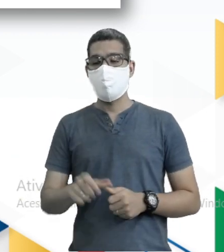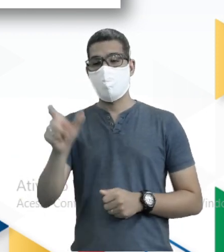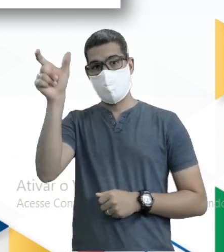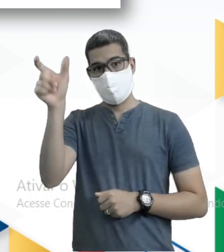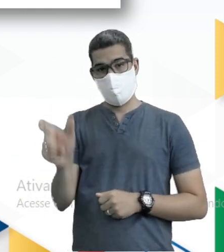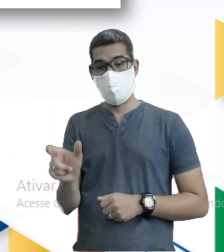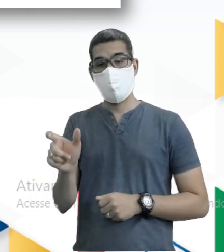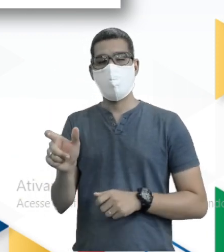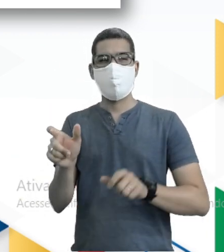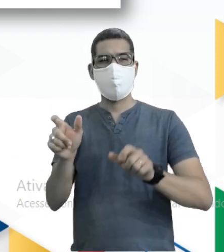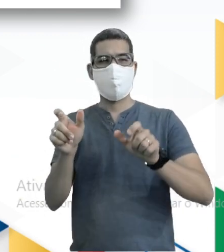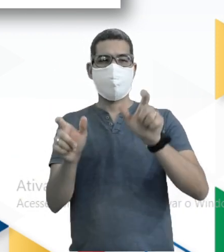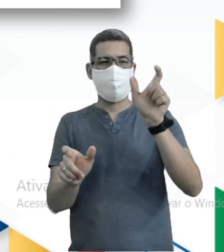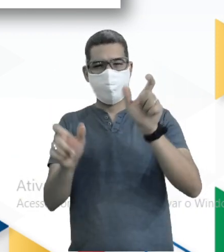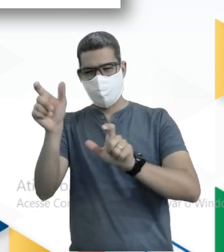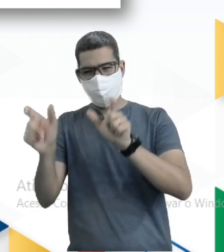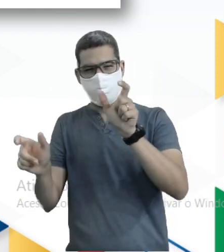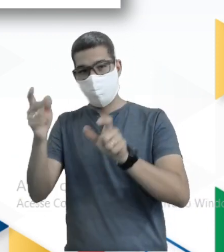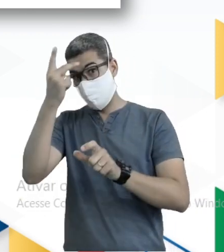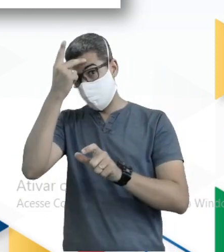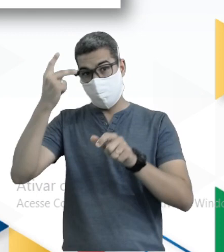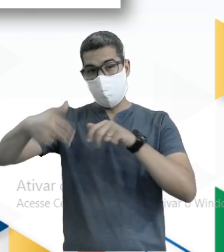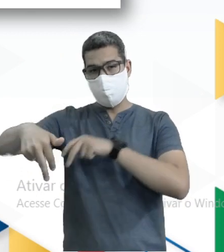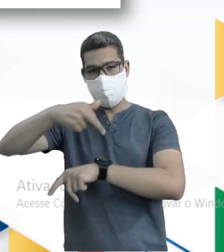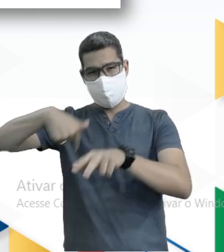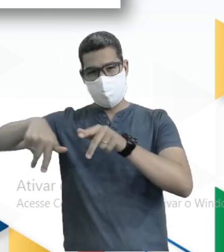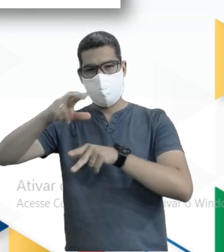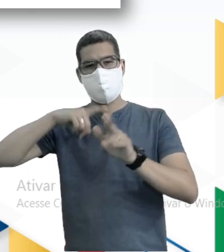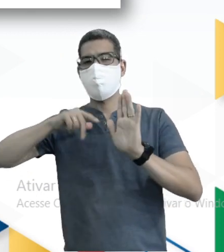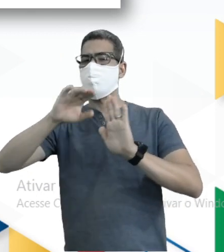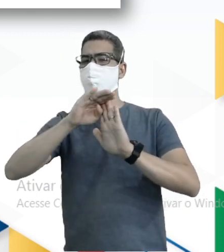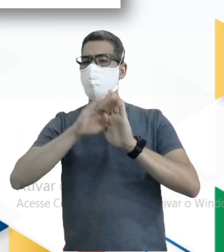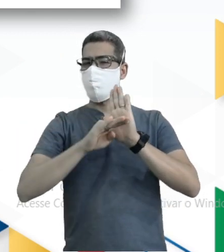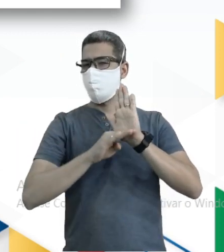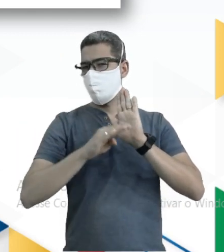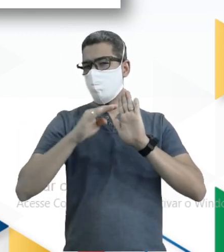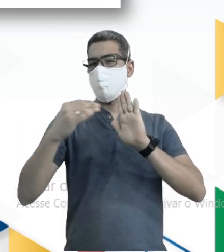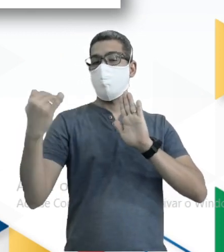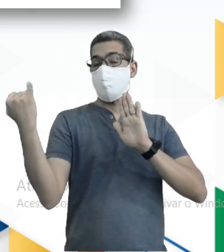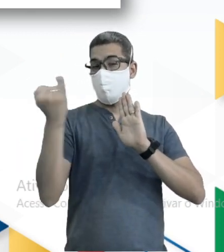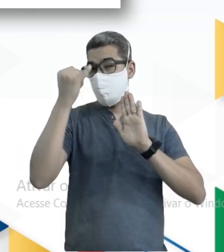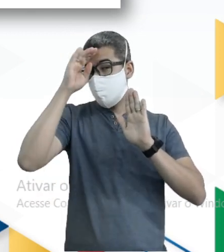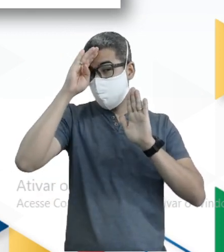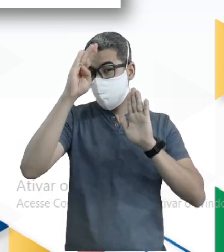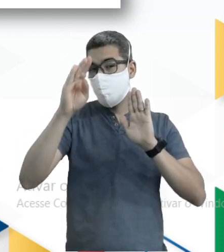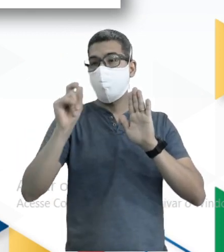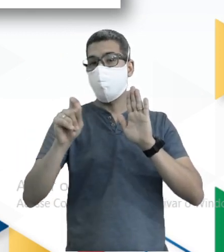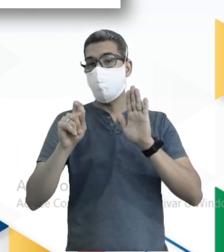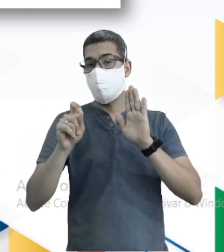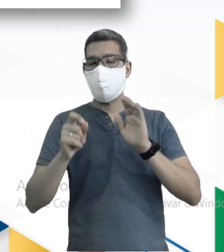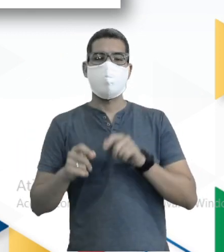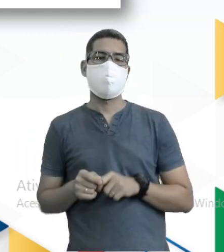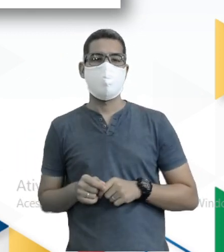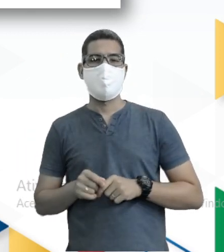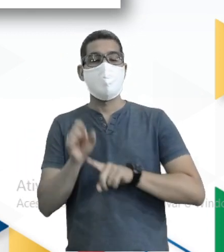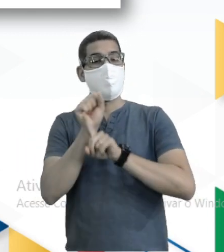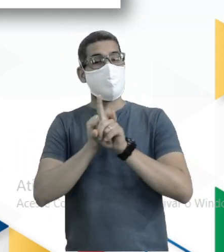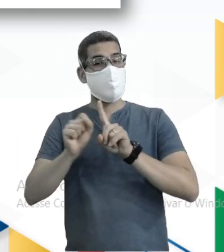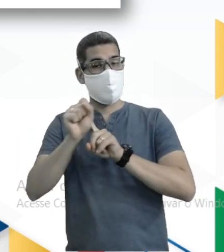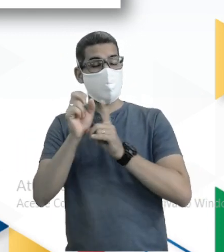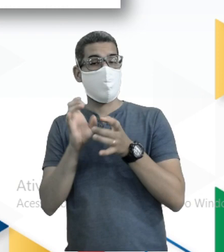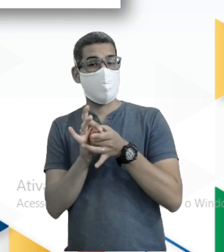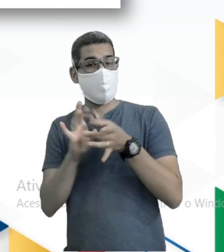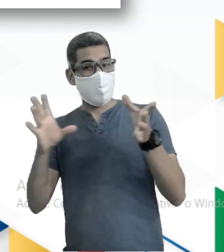objetivos fundamentais da República Federativa do Brasil, construir uma sociedade livre e justa